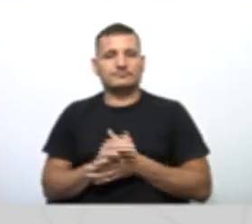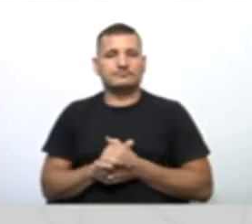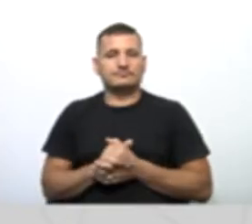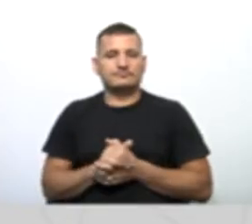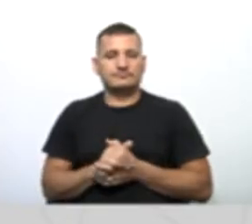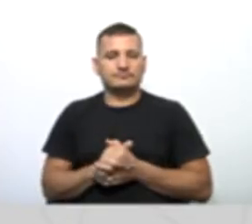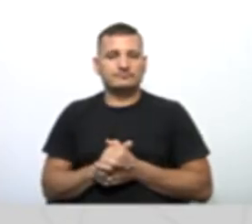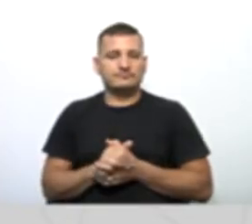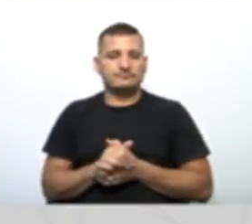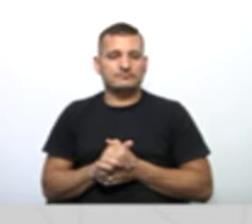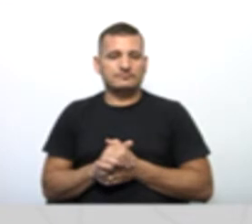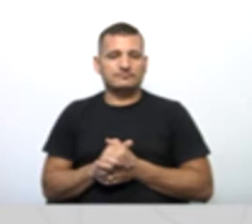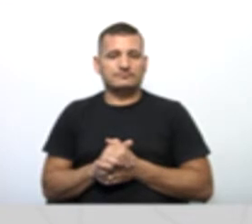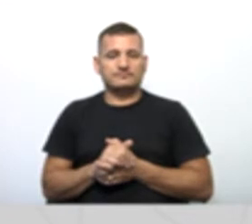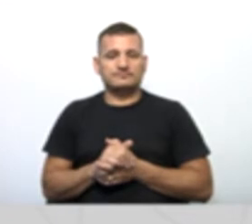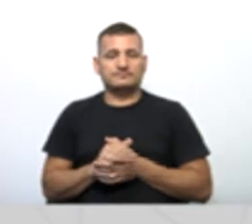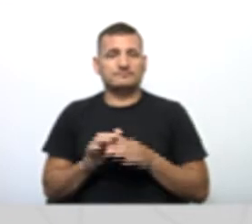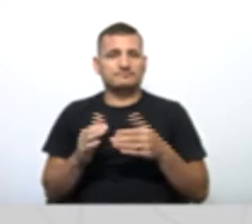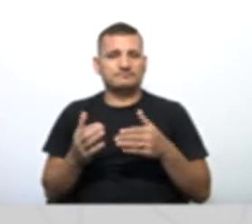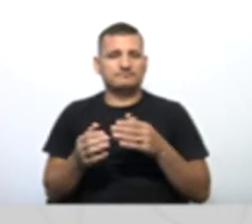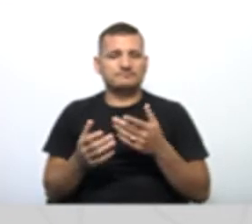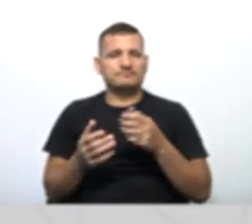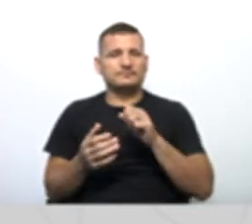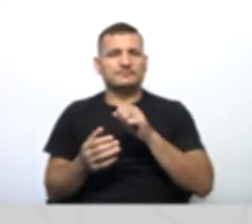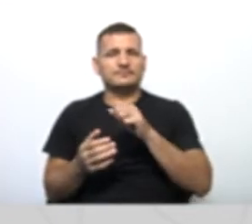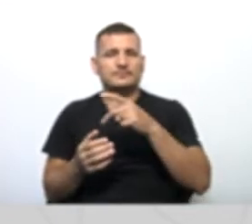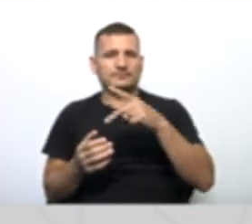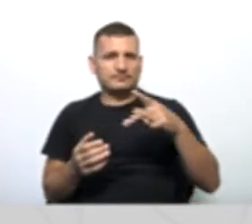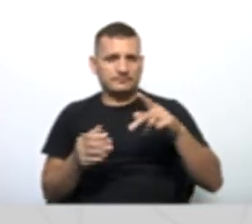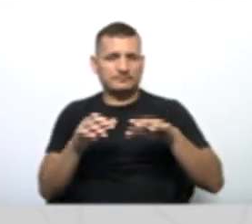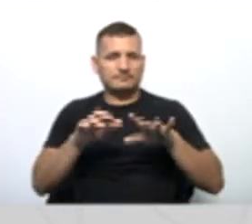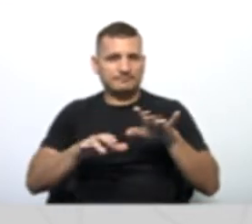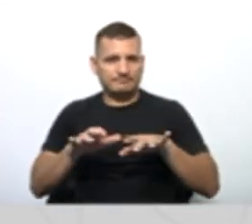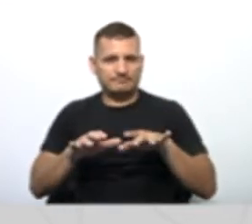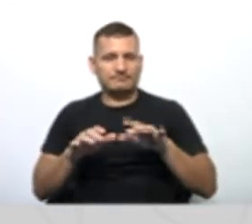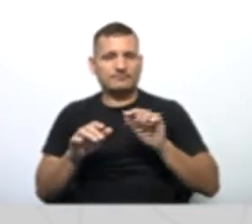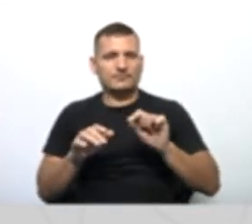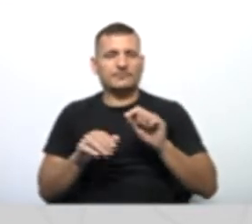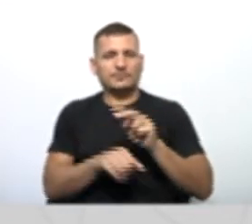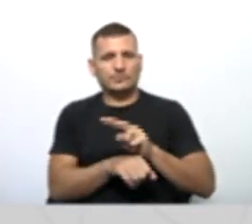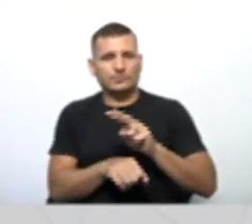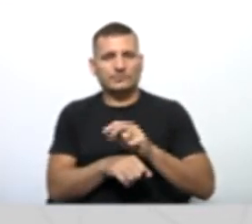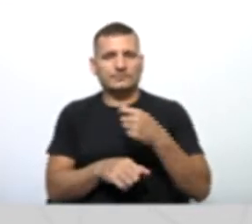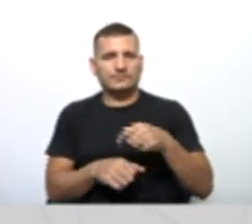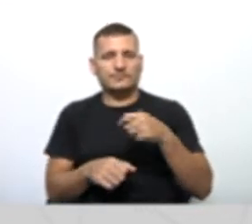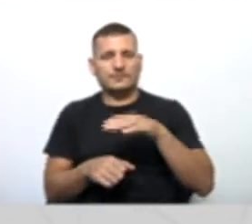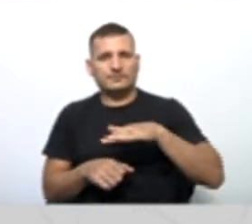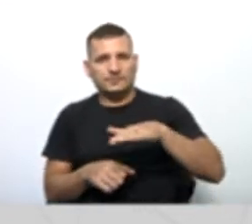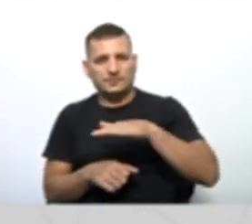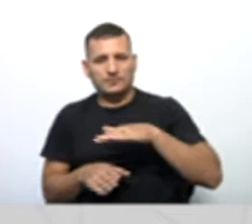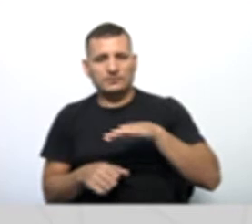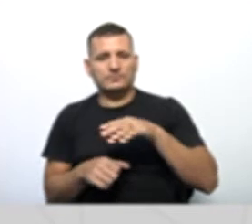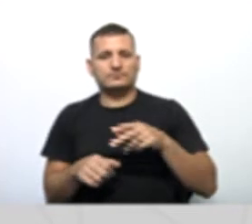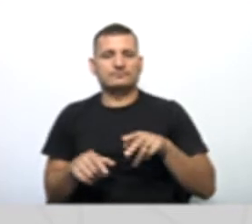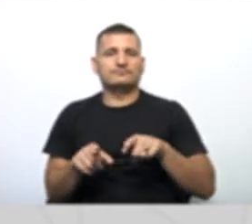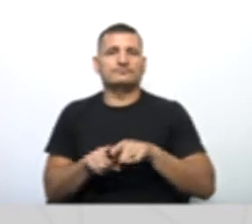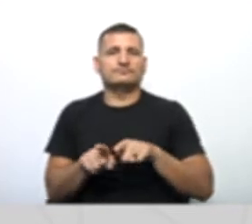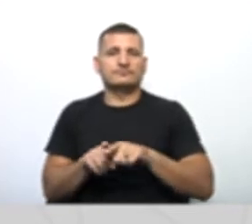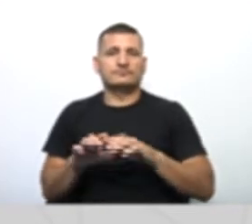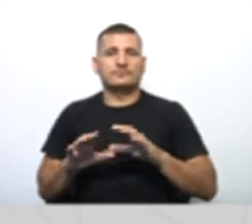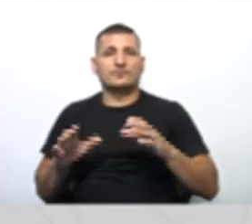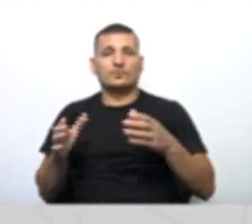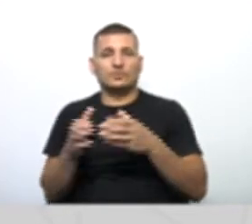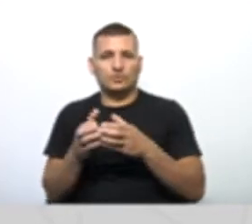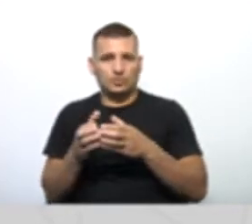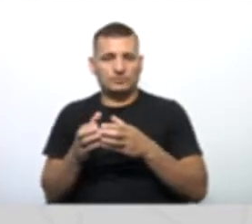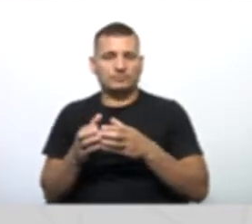cuida, enquanto desenvolvimento da aplicação, de alguns elementos do ambiente, como nós já falamos, e também da equipe de